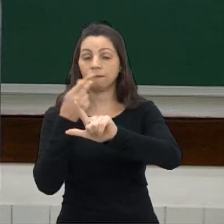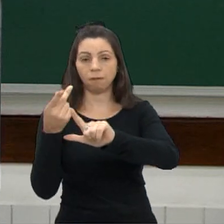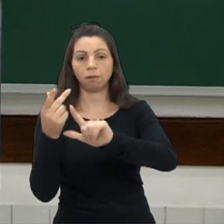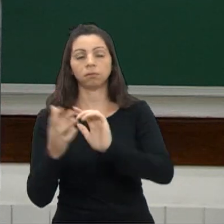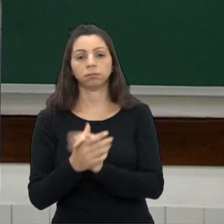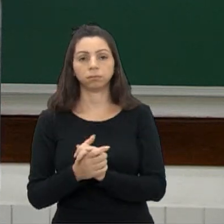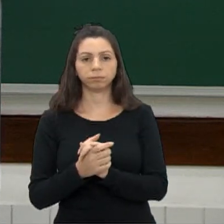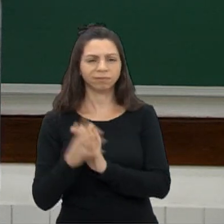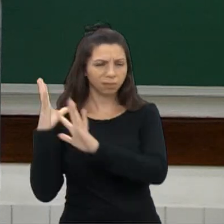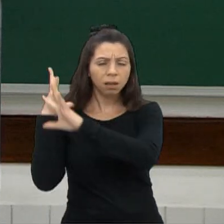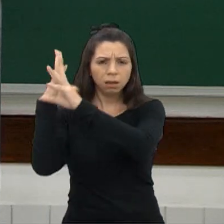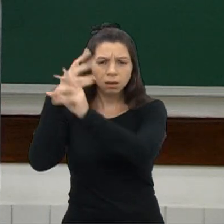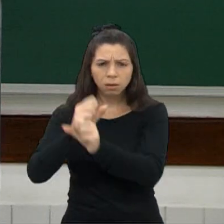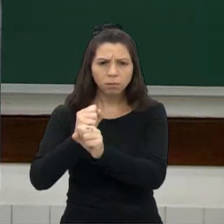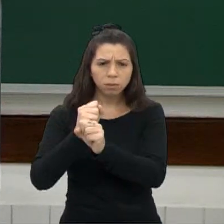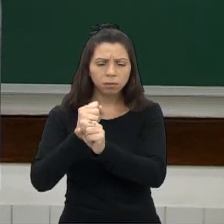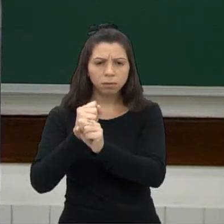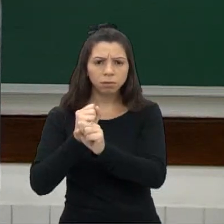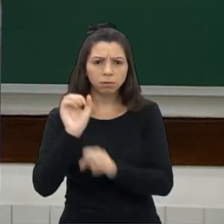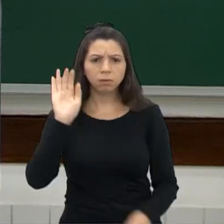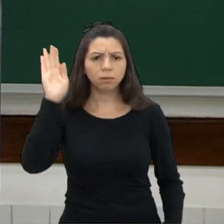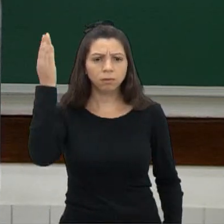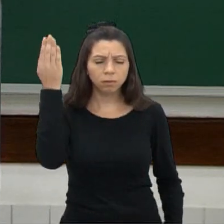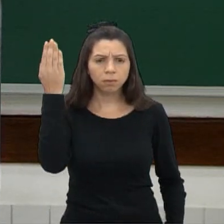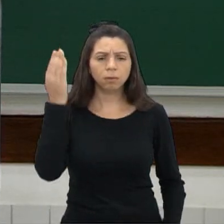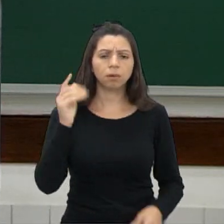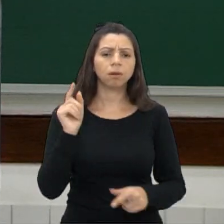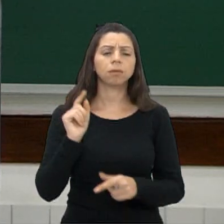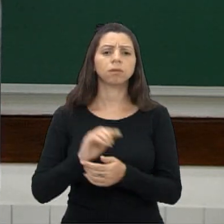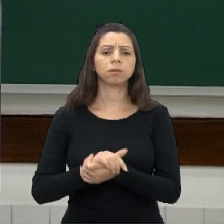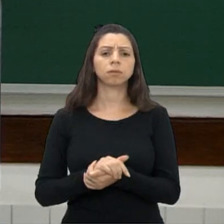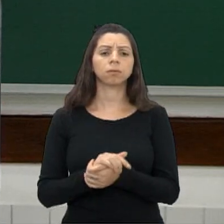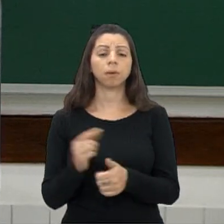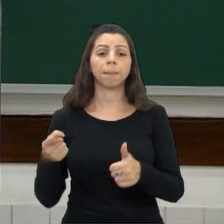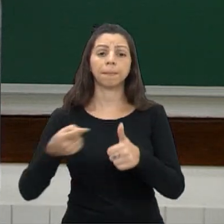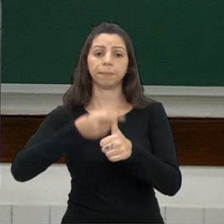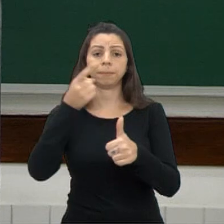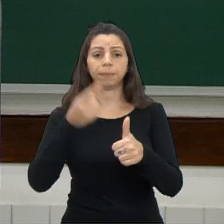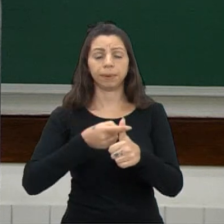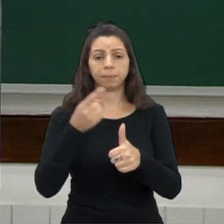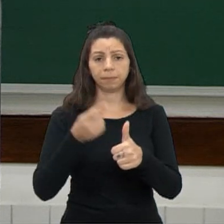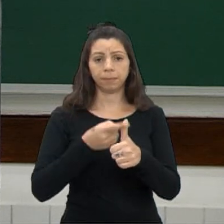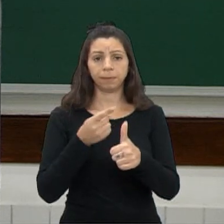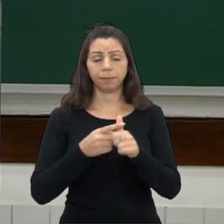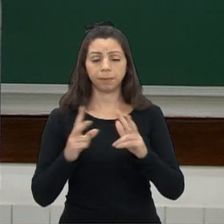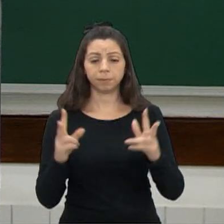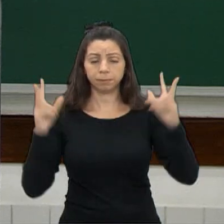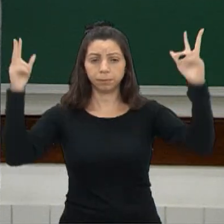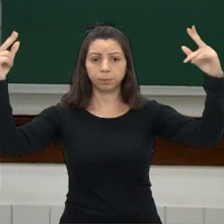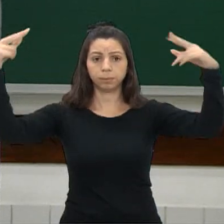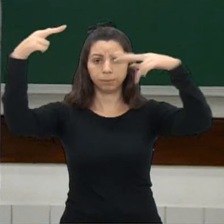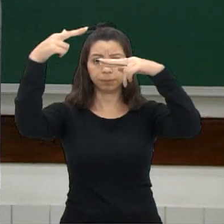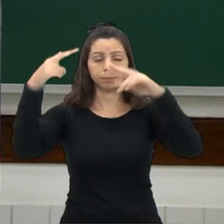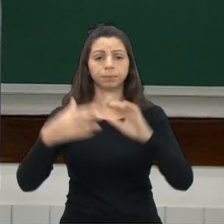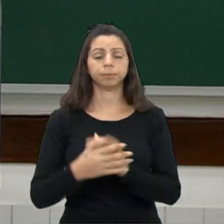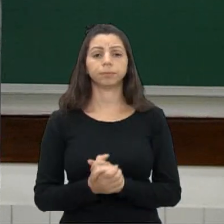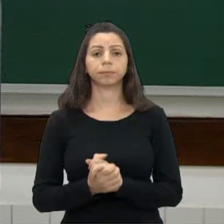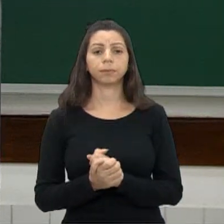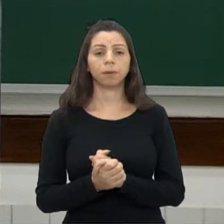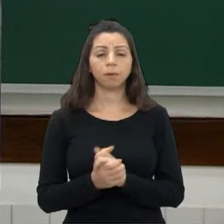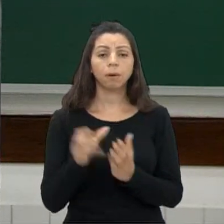bem os acontecimentos do primeiro fragmento, da aula passada. Agora nós vamos seguir vendo